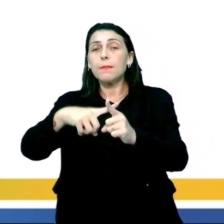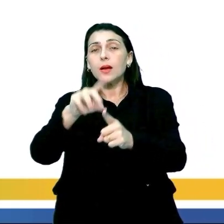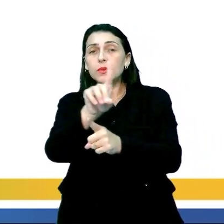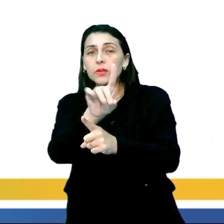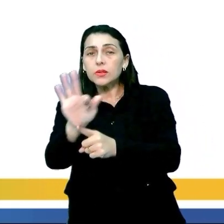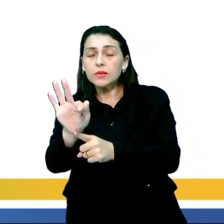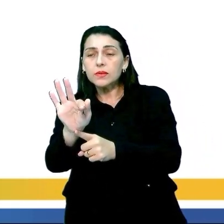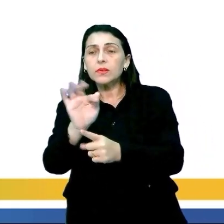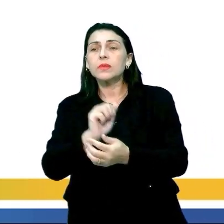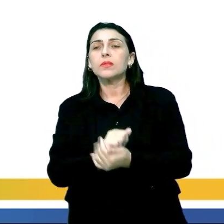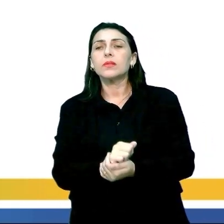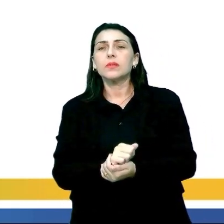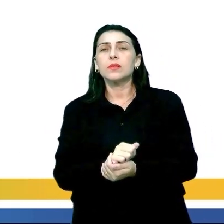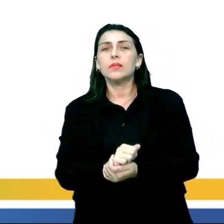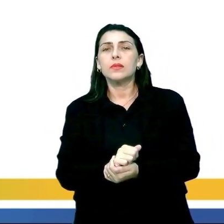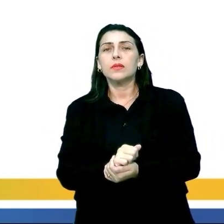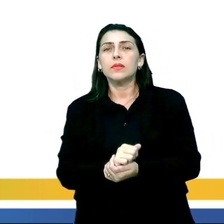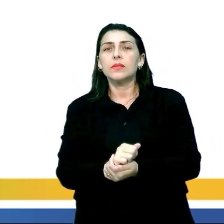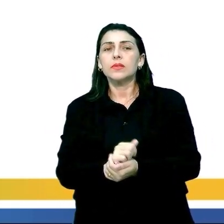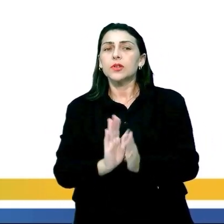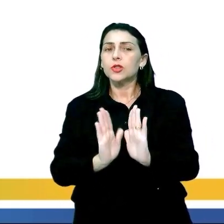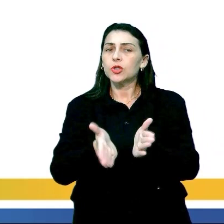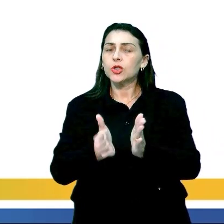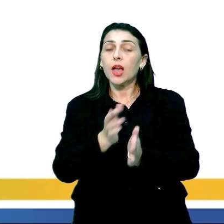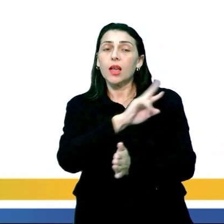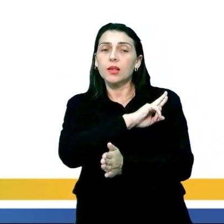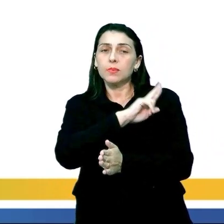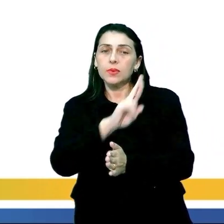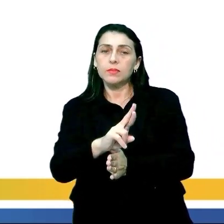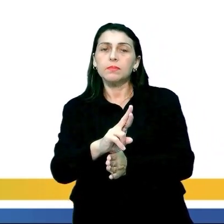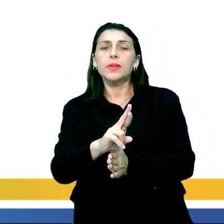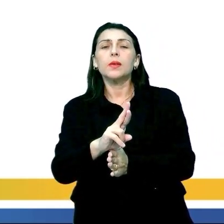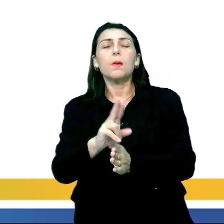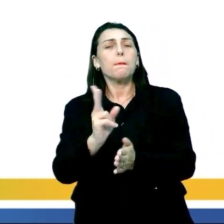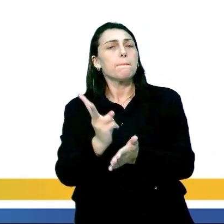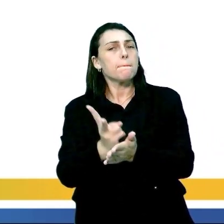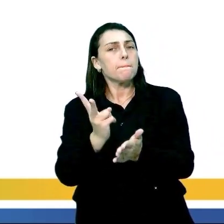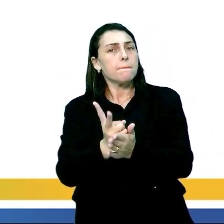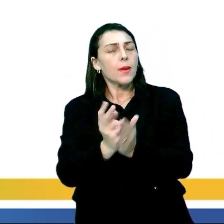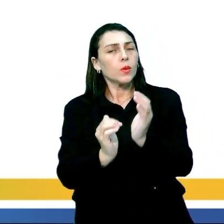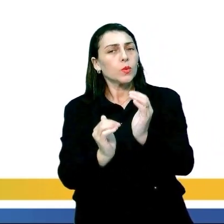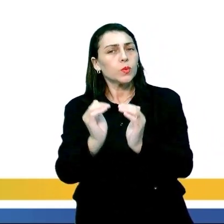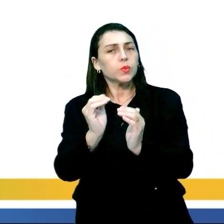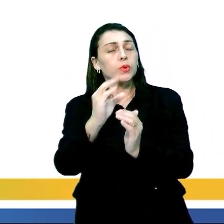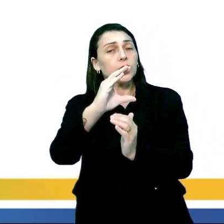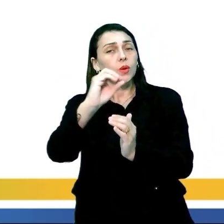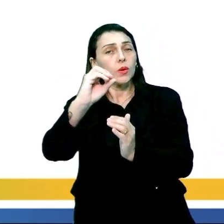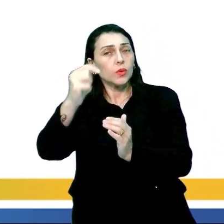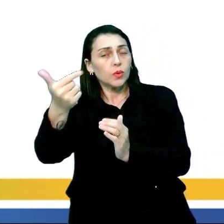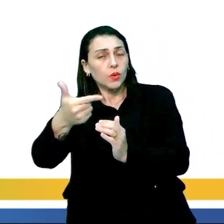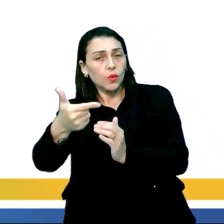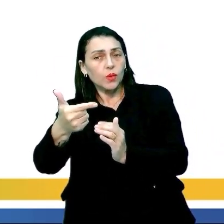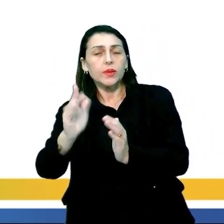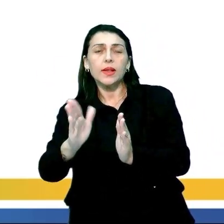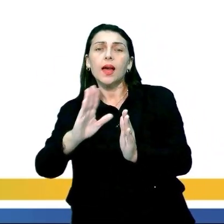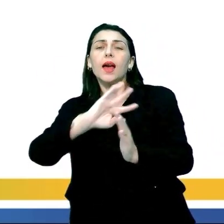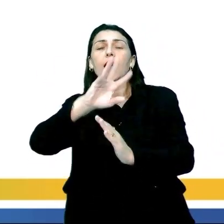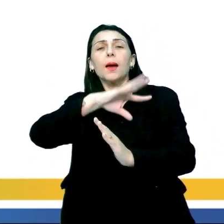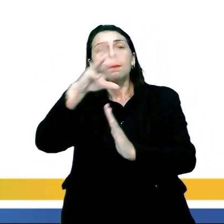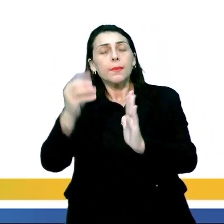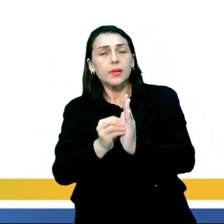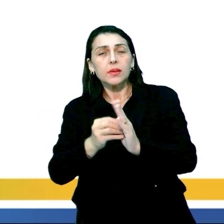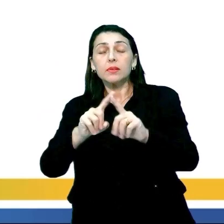Distrito Federal, já é responsável pelo mesmo nível de emissões de gás carbônico da